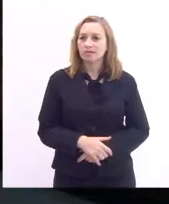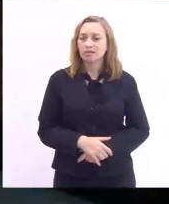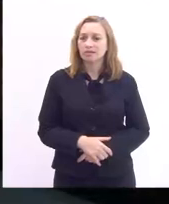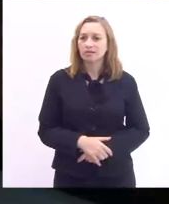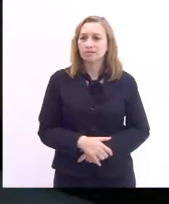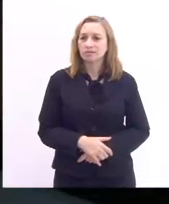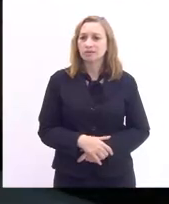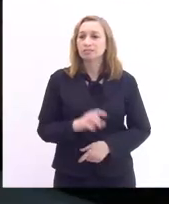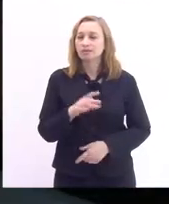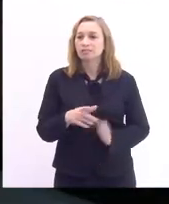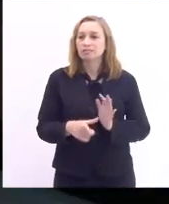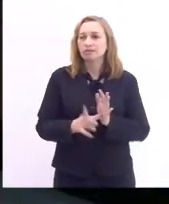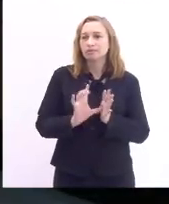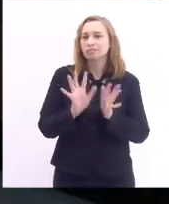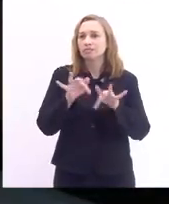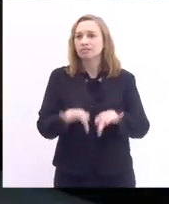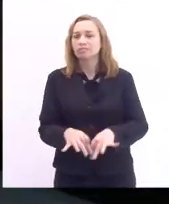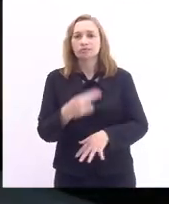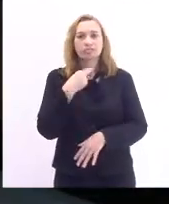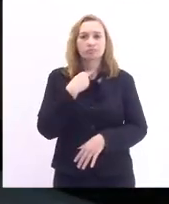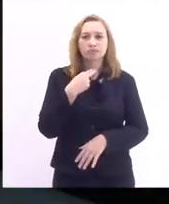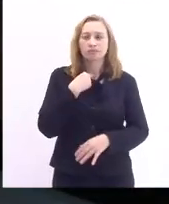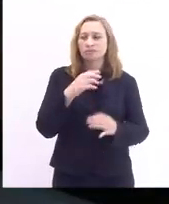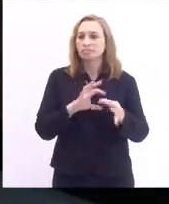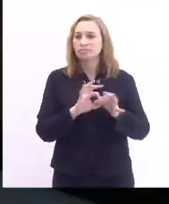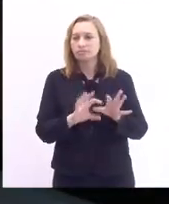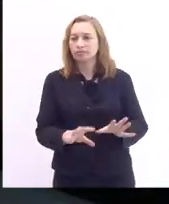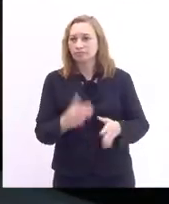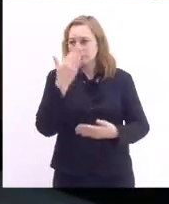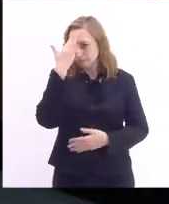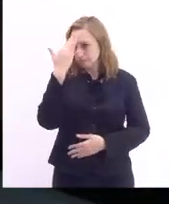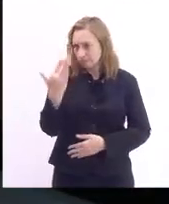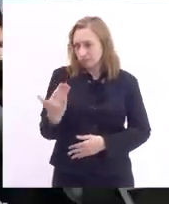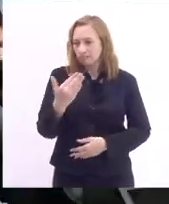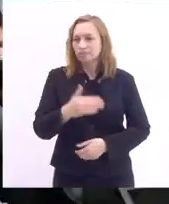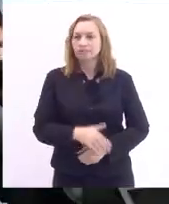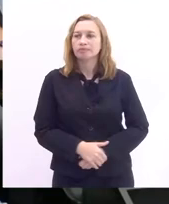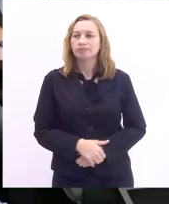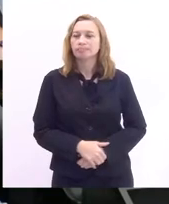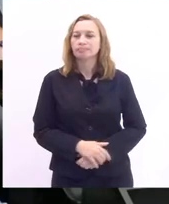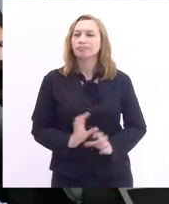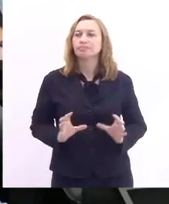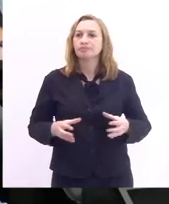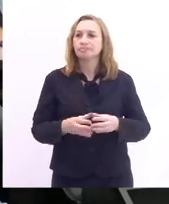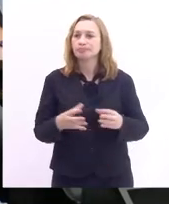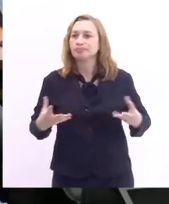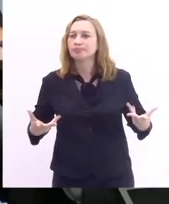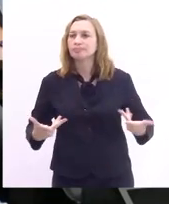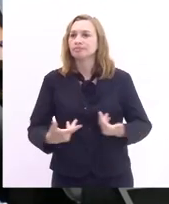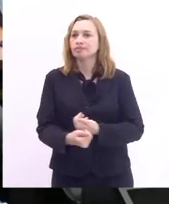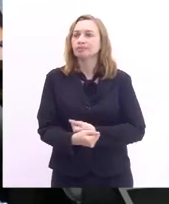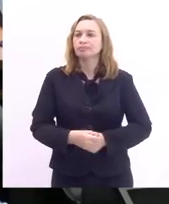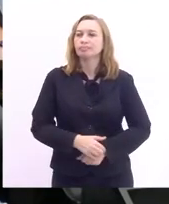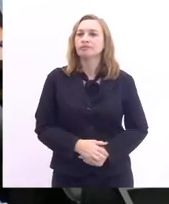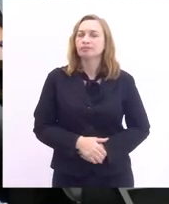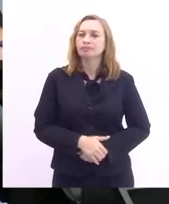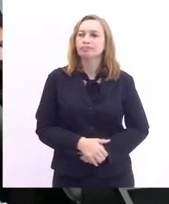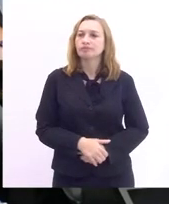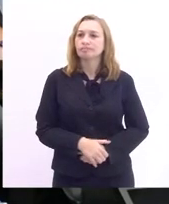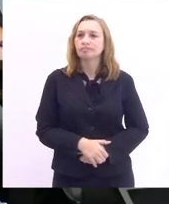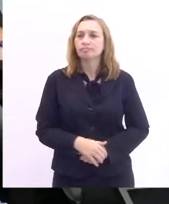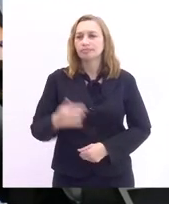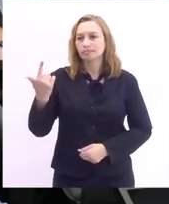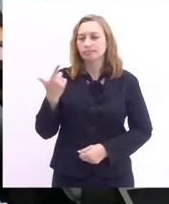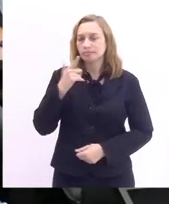boa sorte terminar eu não posso deixar de agradecer a uma equipe maravilhosa que